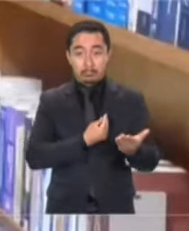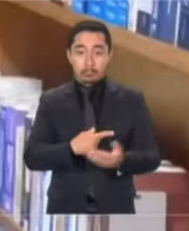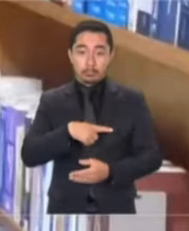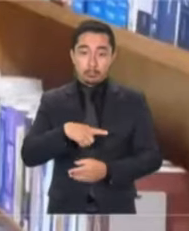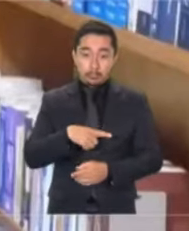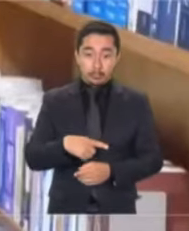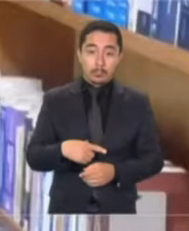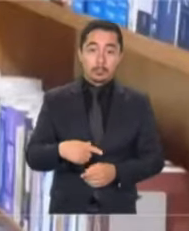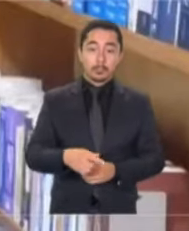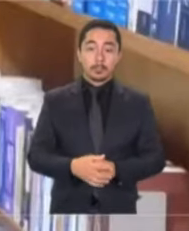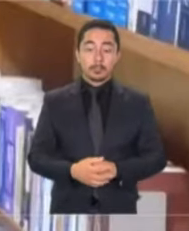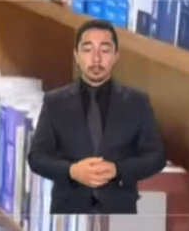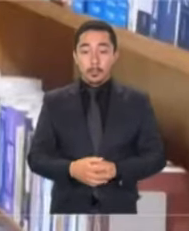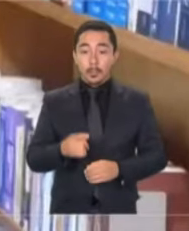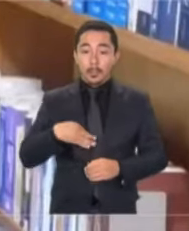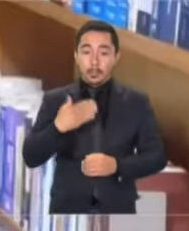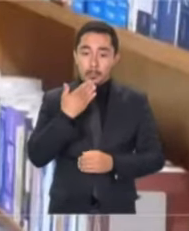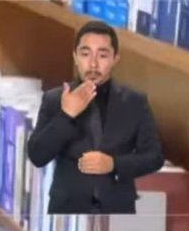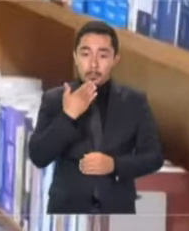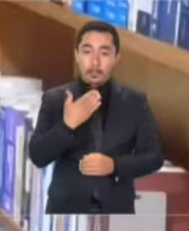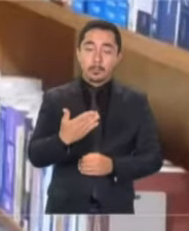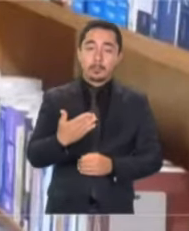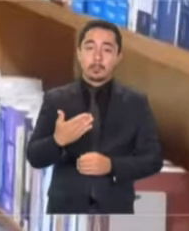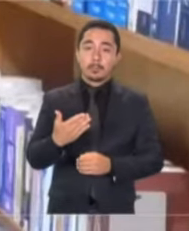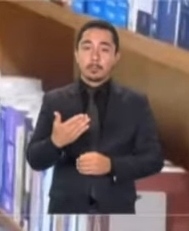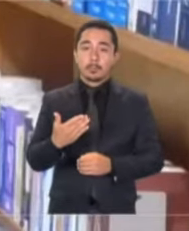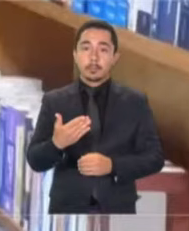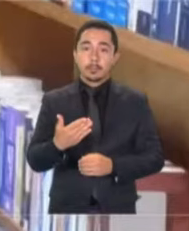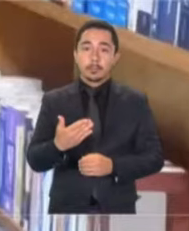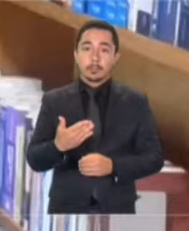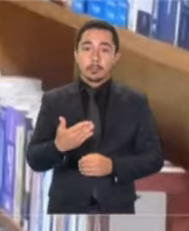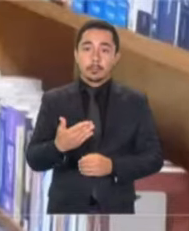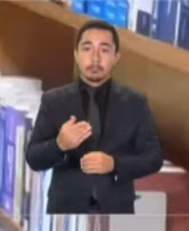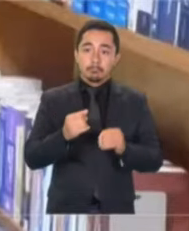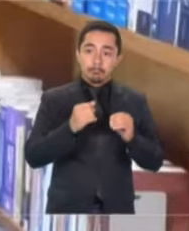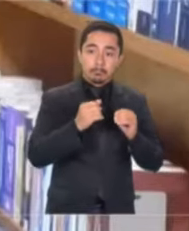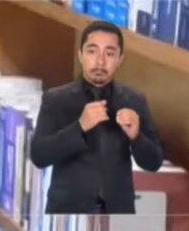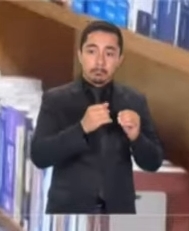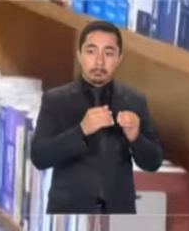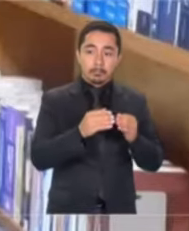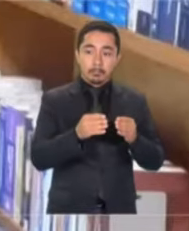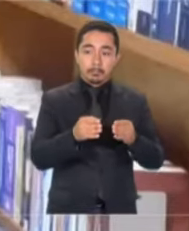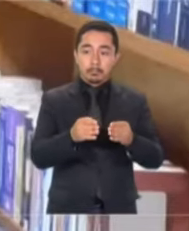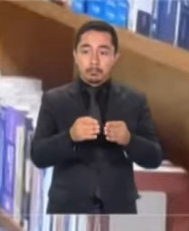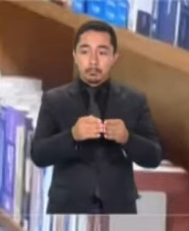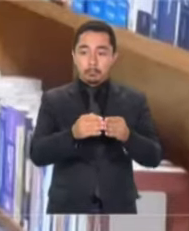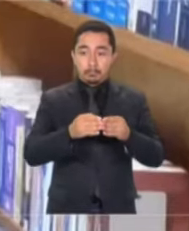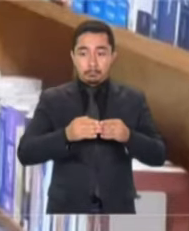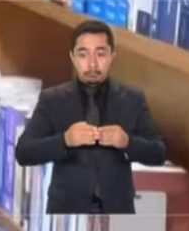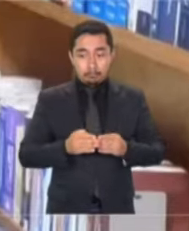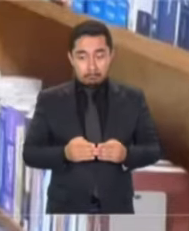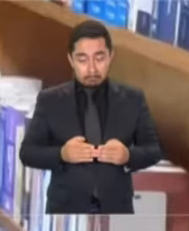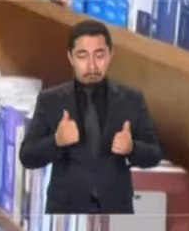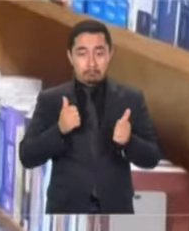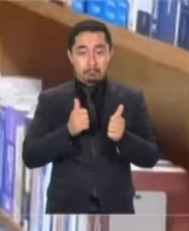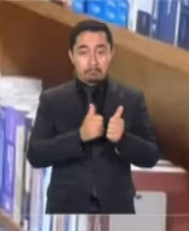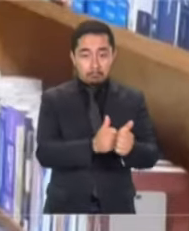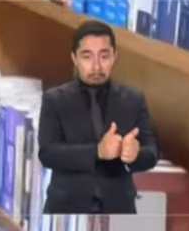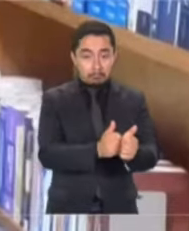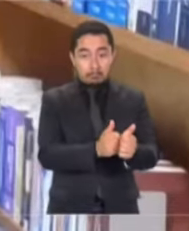à presente sessão, eu peço a máxima vênia para acompanhar o voto